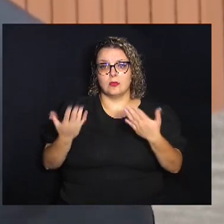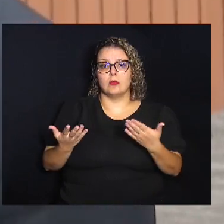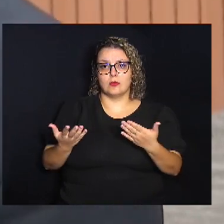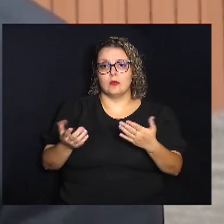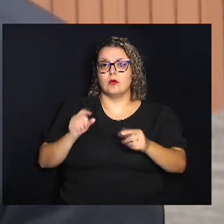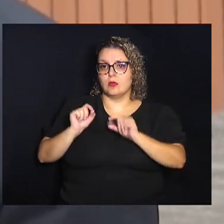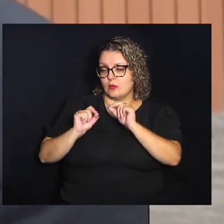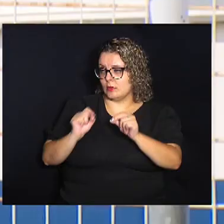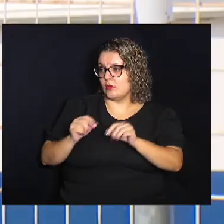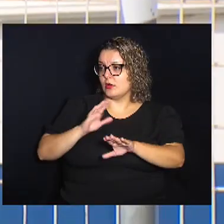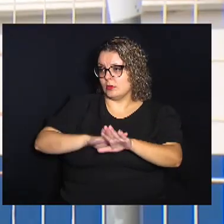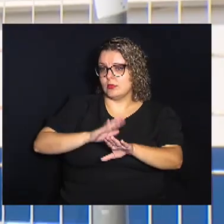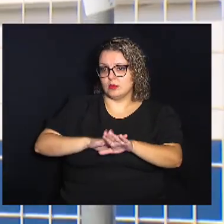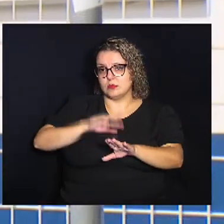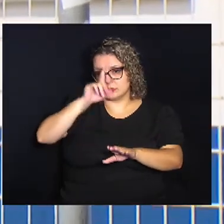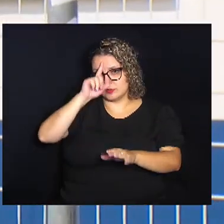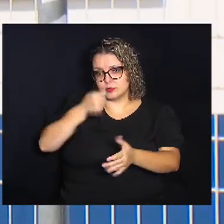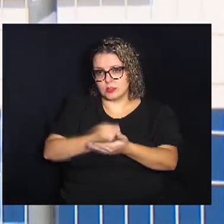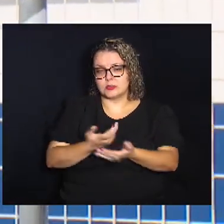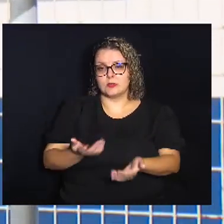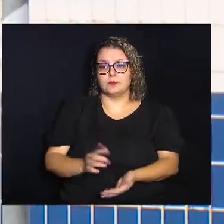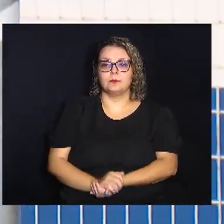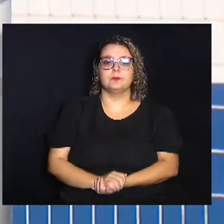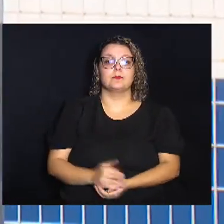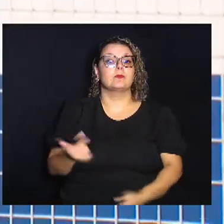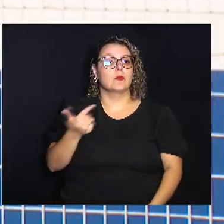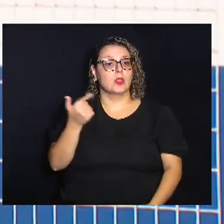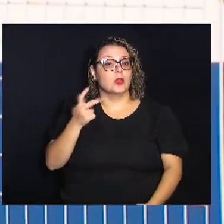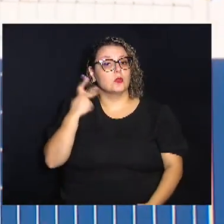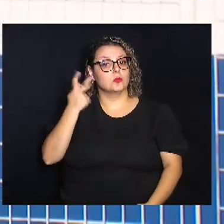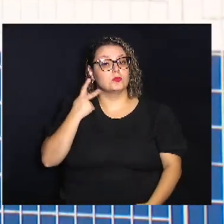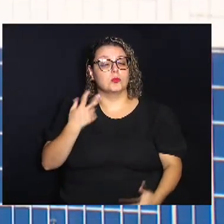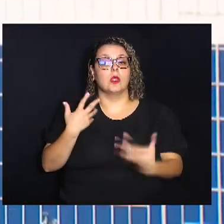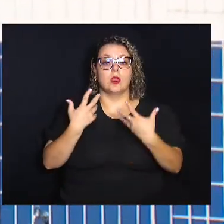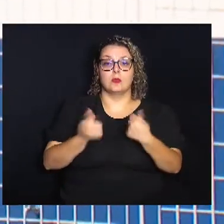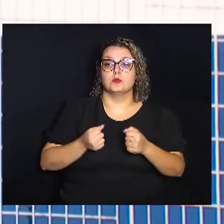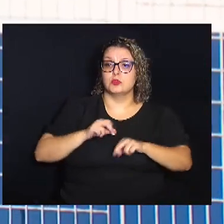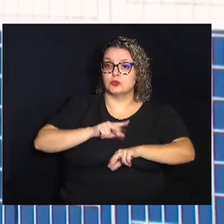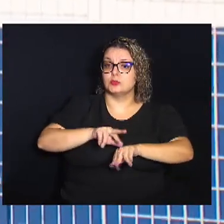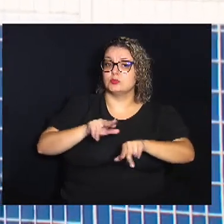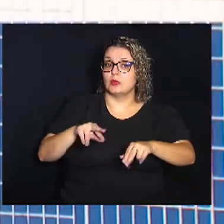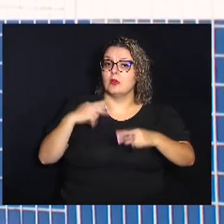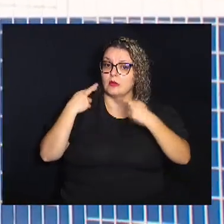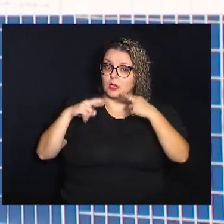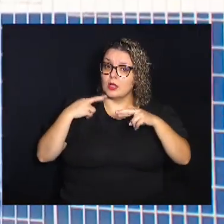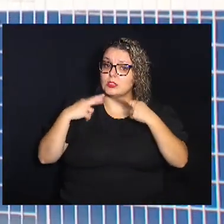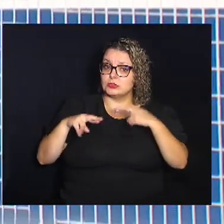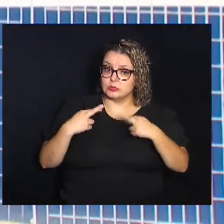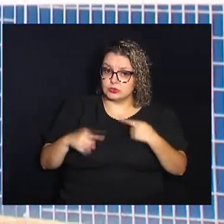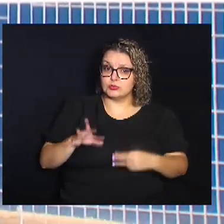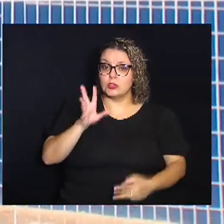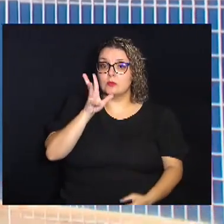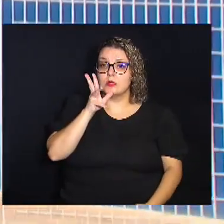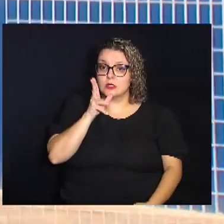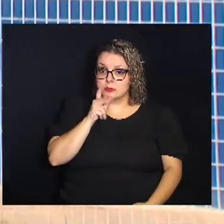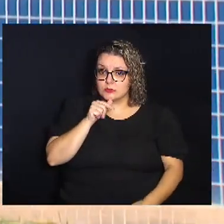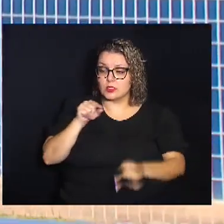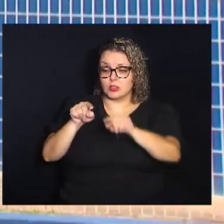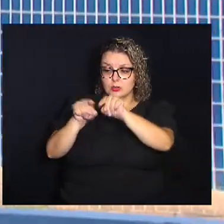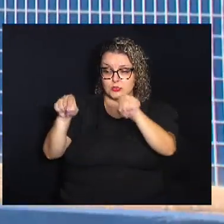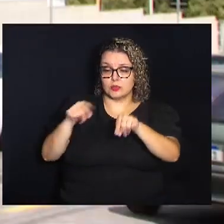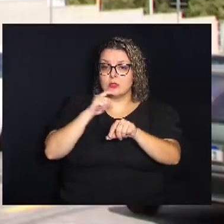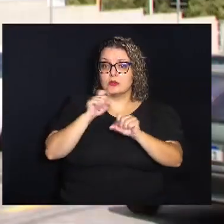nós vamos tomar aí de decisão, né? Segundo o parlamentar, ele recebeu diversas reclamações sobre a demora na instalação